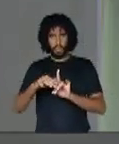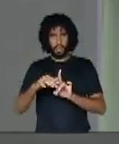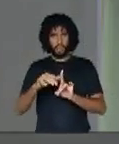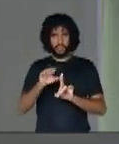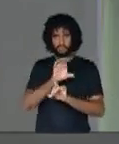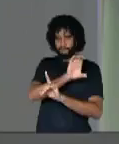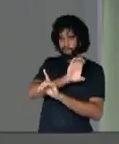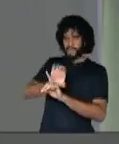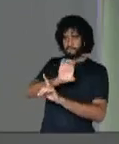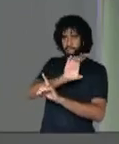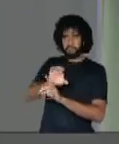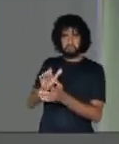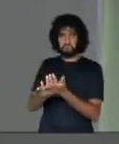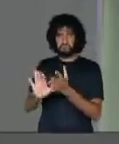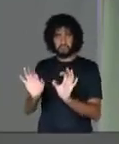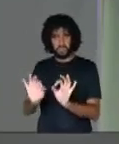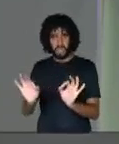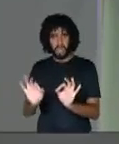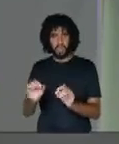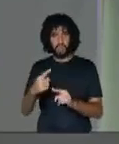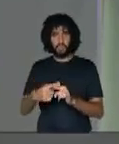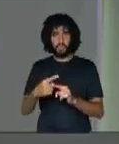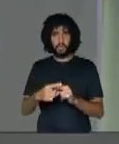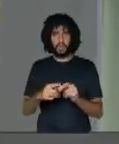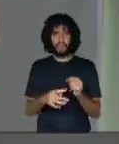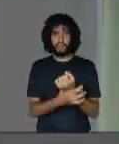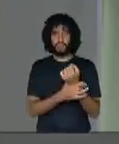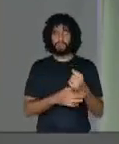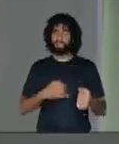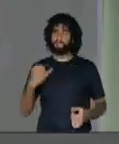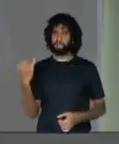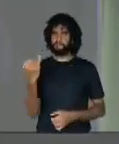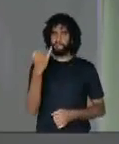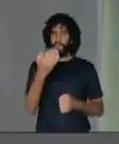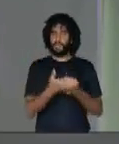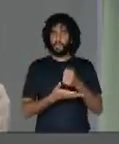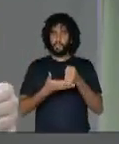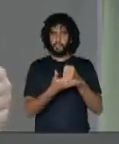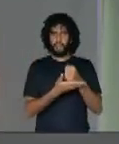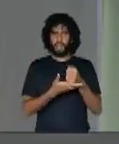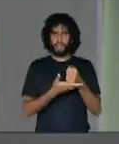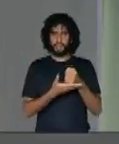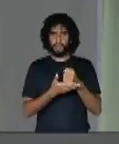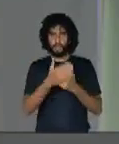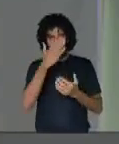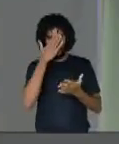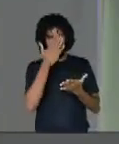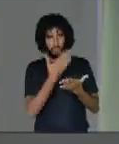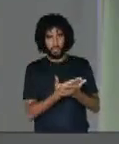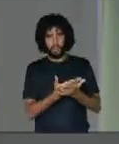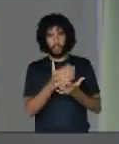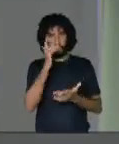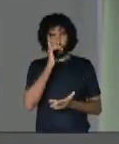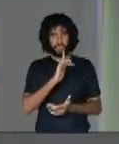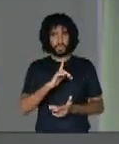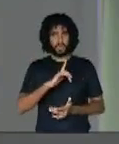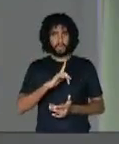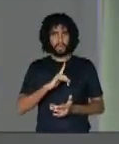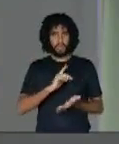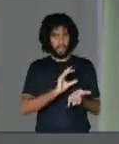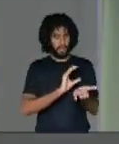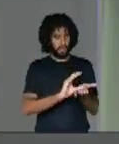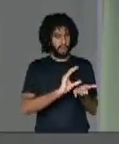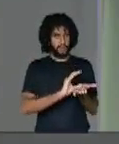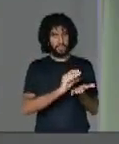investimentos públicos ou privados, porque segurança é fundamental, o princípio da confiança, para que se possa ter